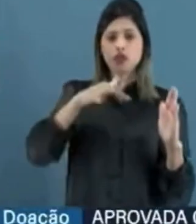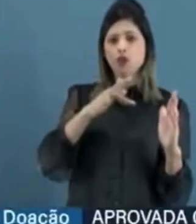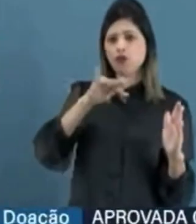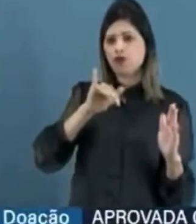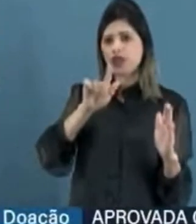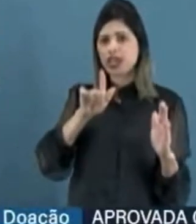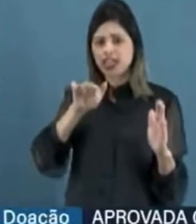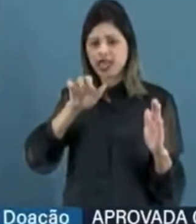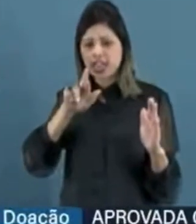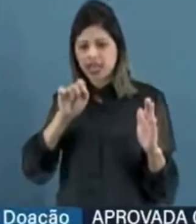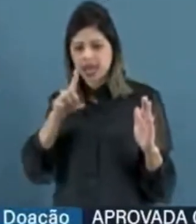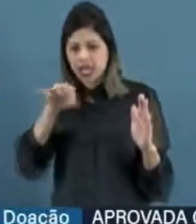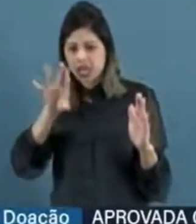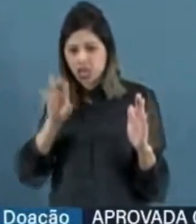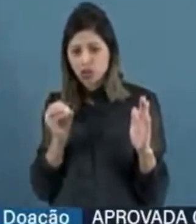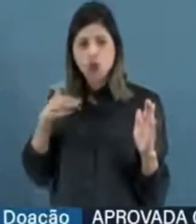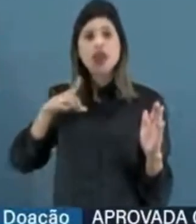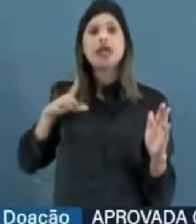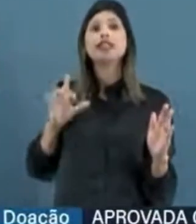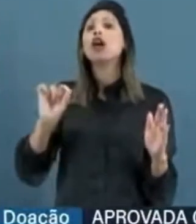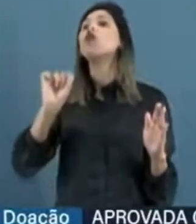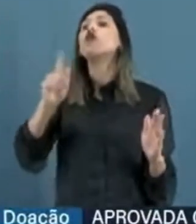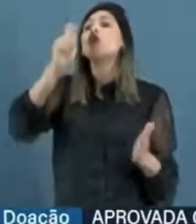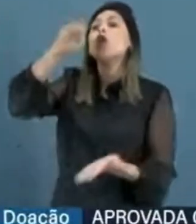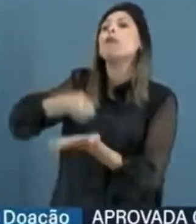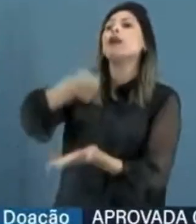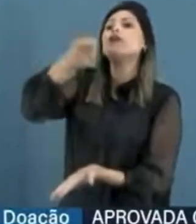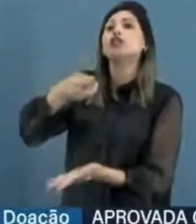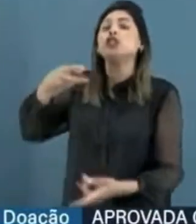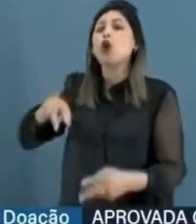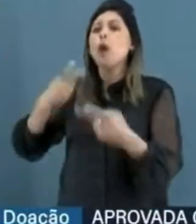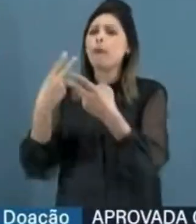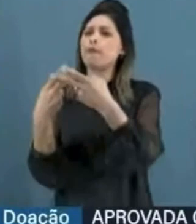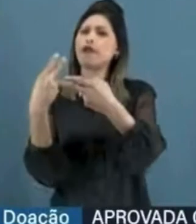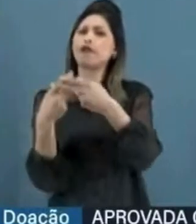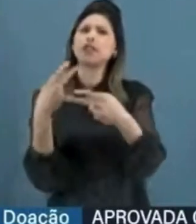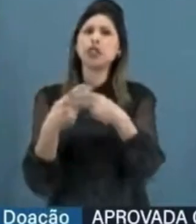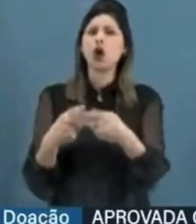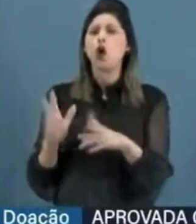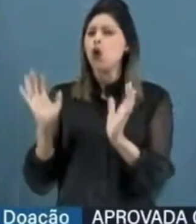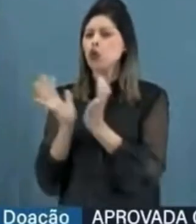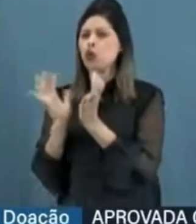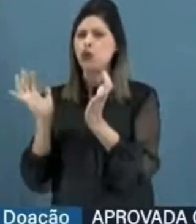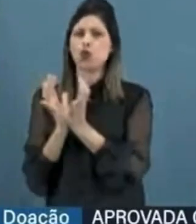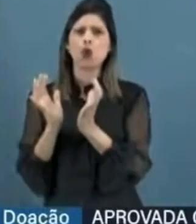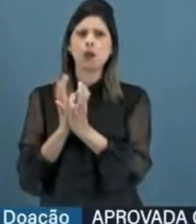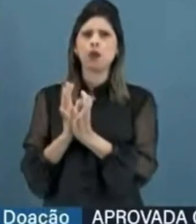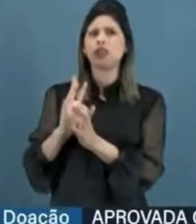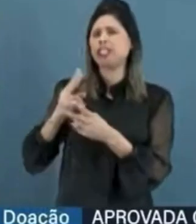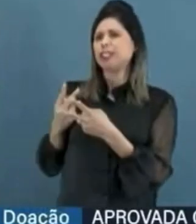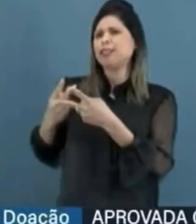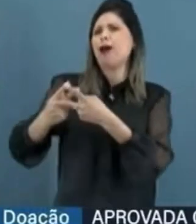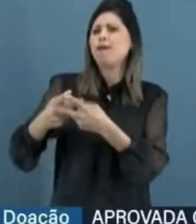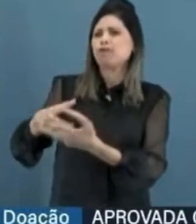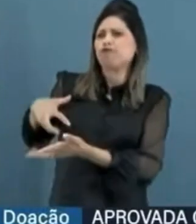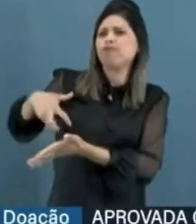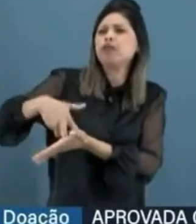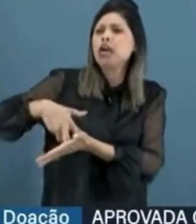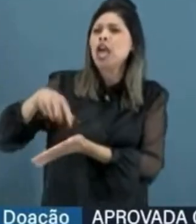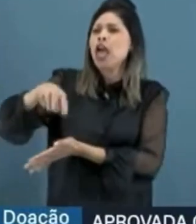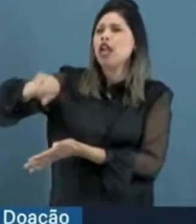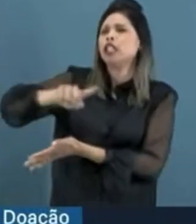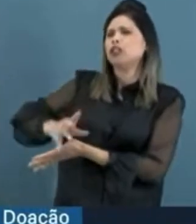dada aos presos políticos, aos que estavam exilados. Foi uma conquista para nós, mas ela, ao mesmo tempo, perdoou os que cometeram crimes